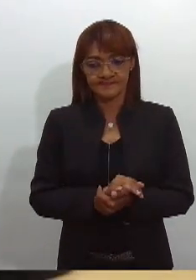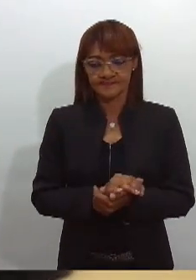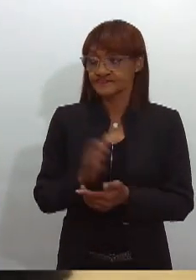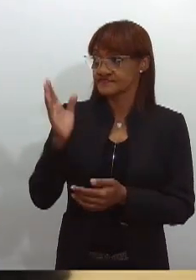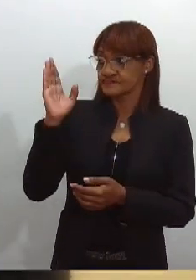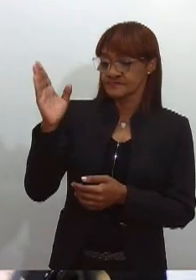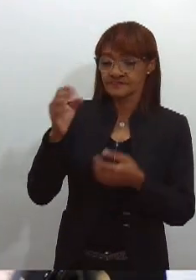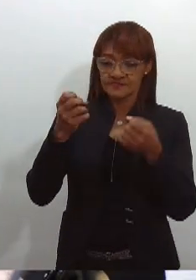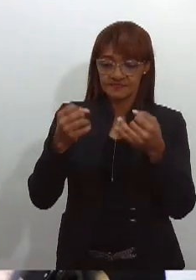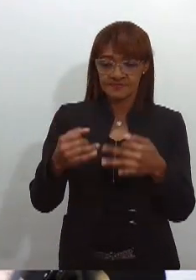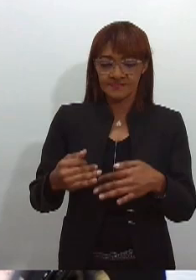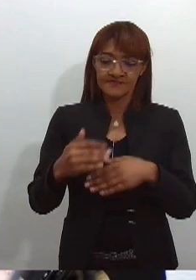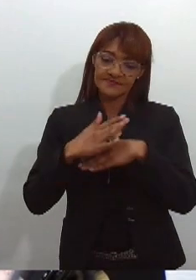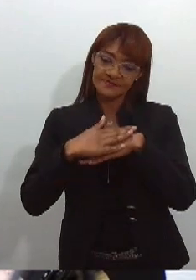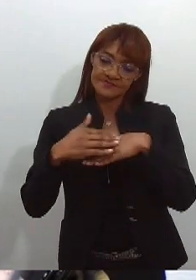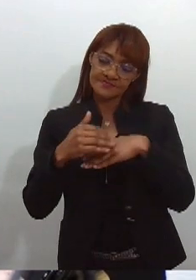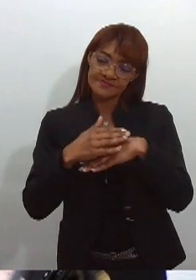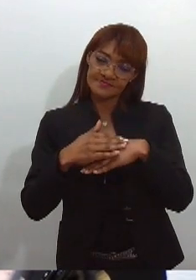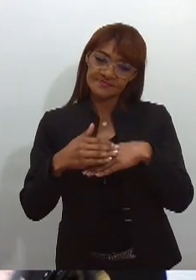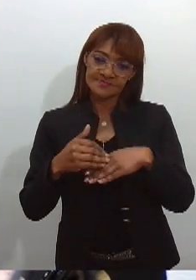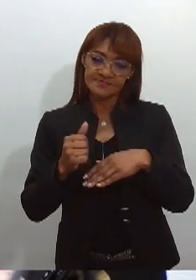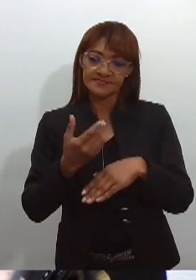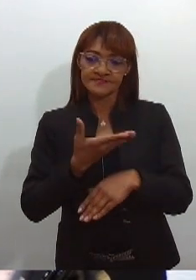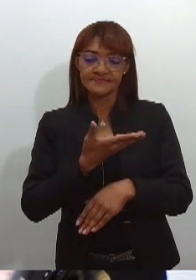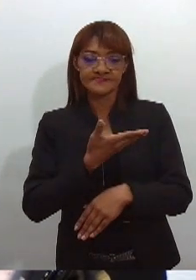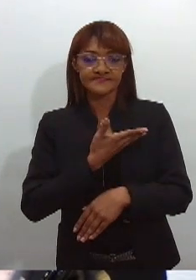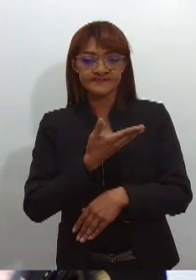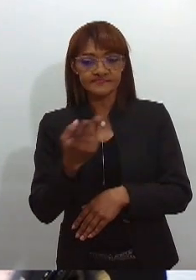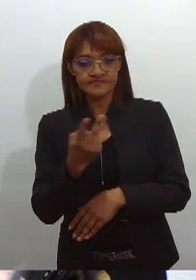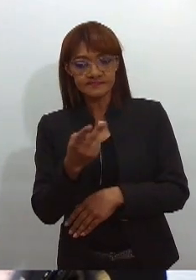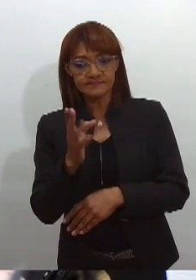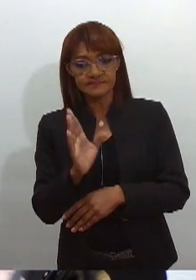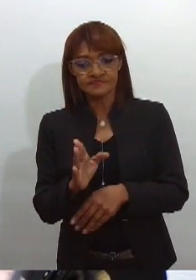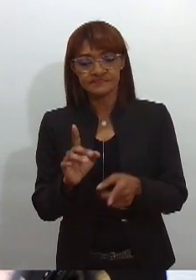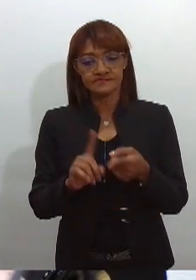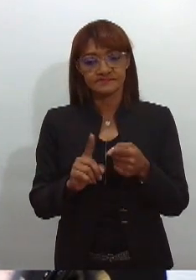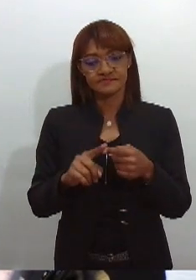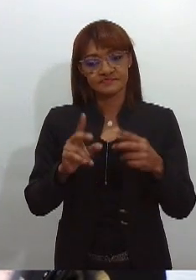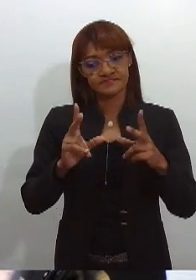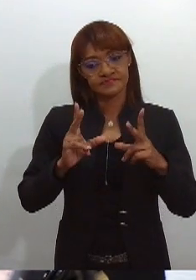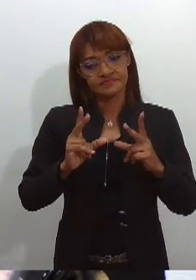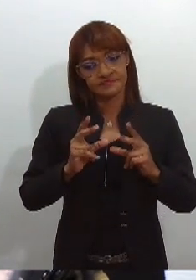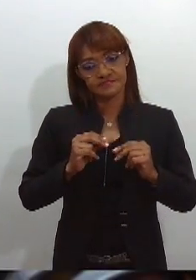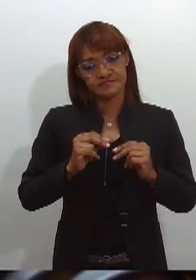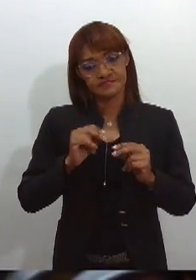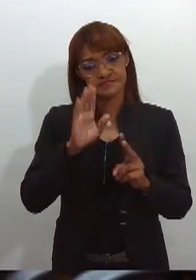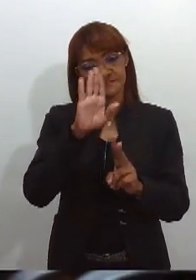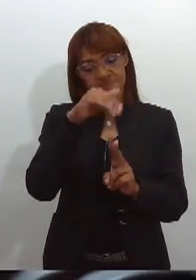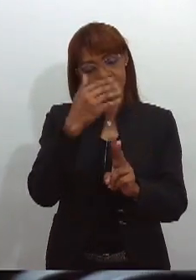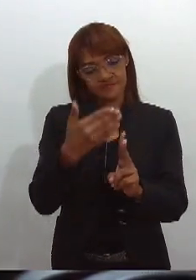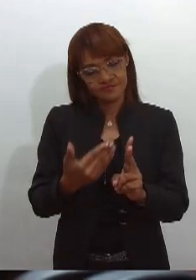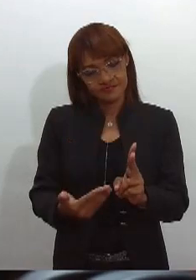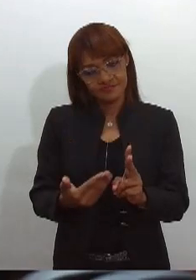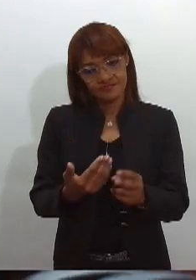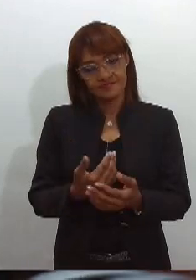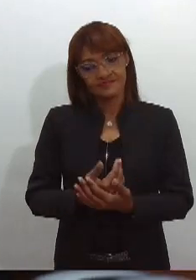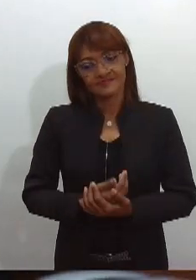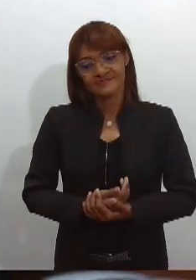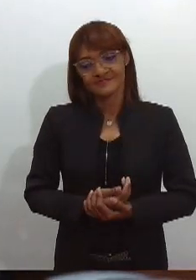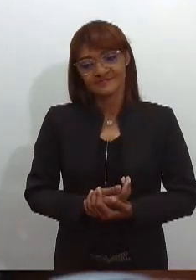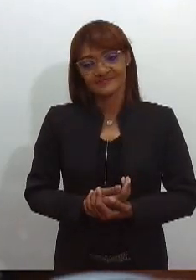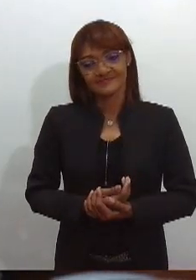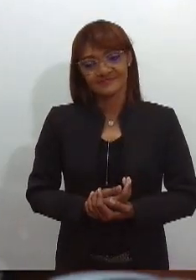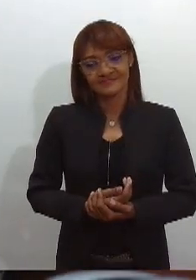amigas e ressaltou sobre a alegria de vê-las recebendo a honraria da Casa Legislativa. Marilda é uma grande cantora,